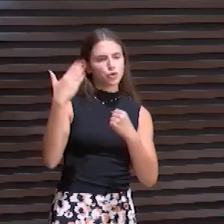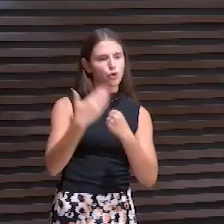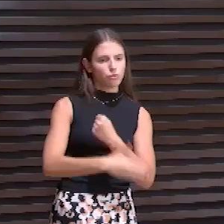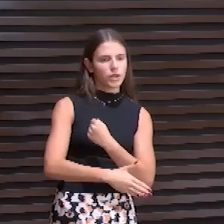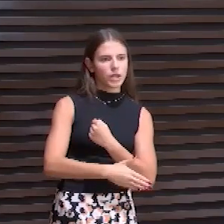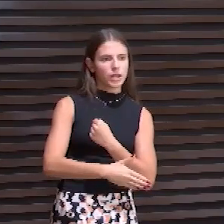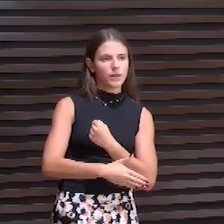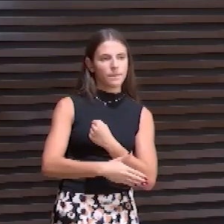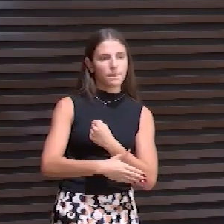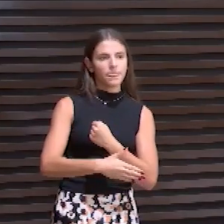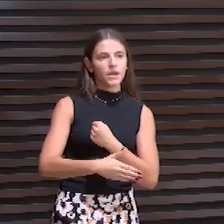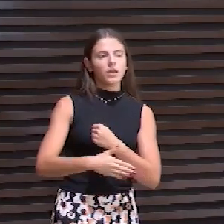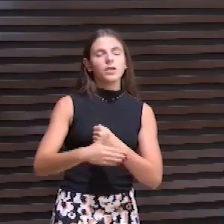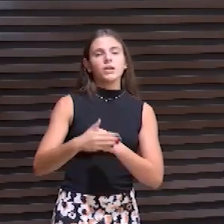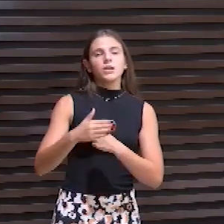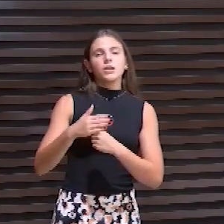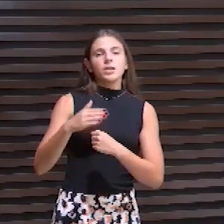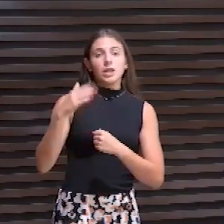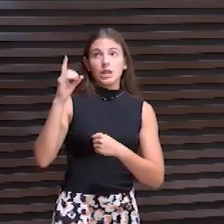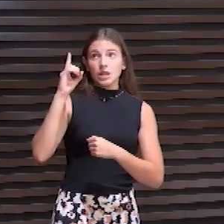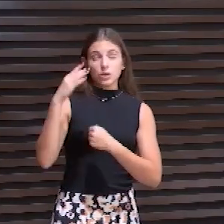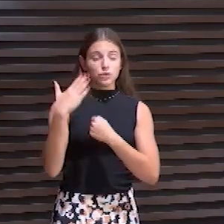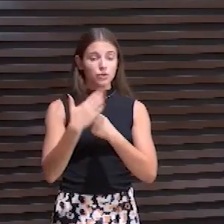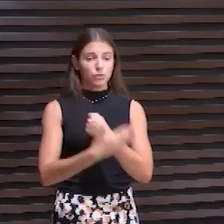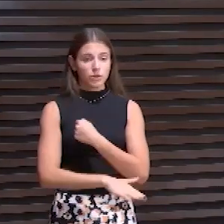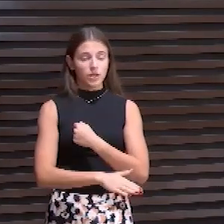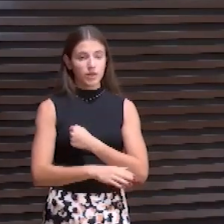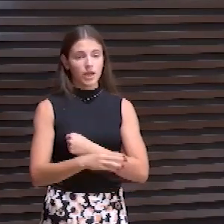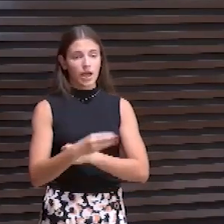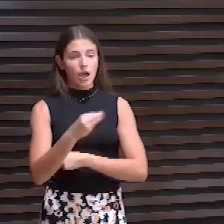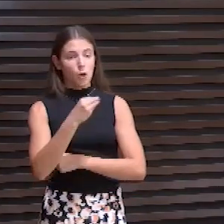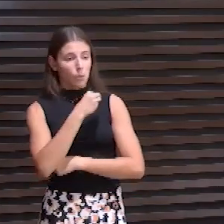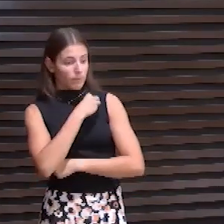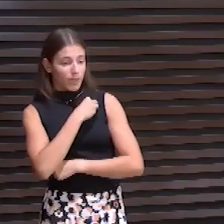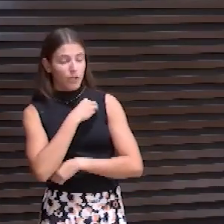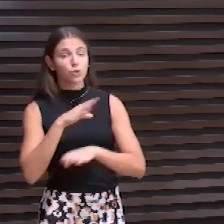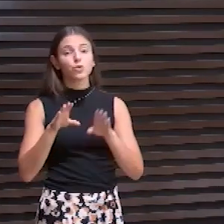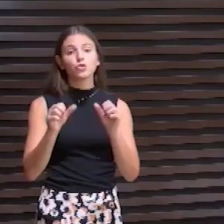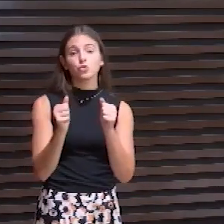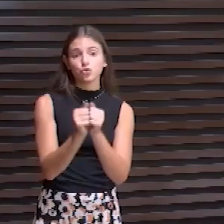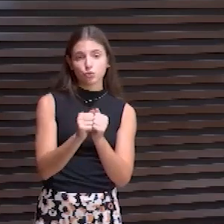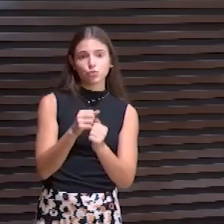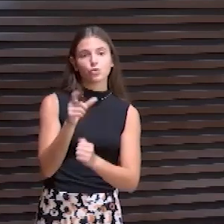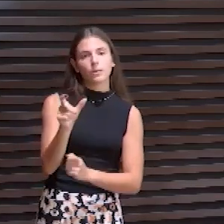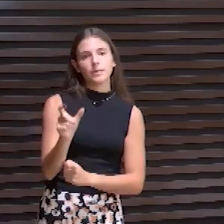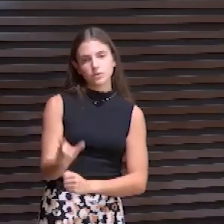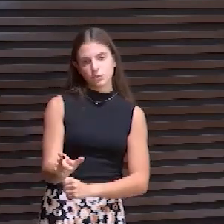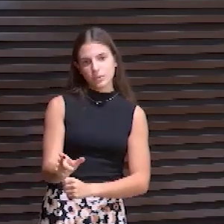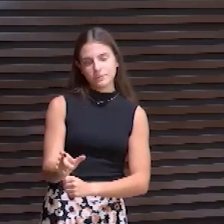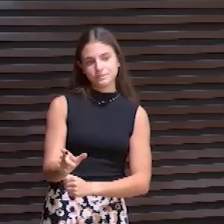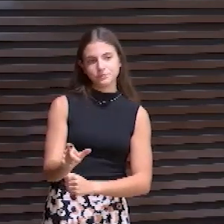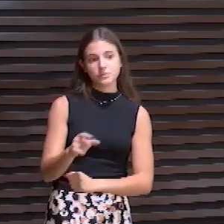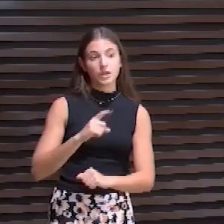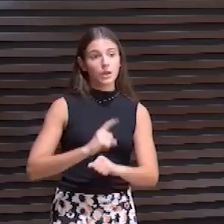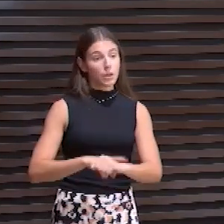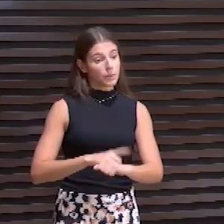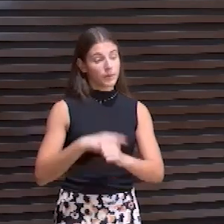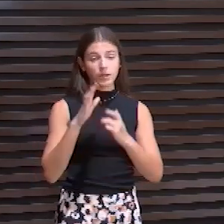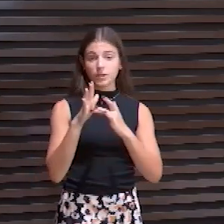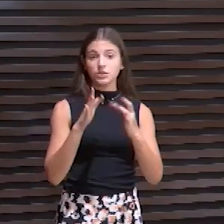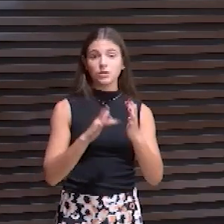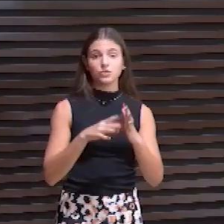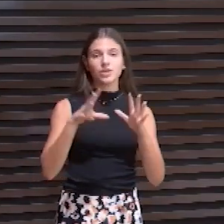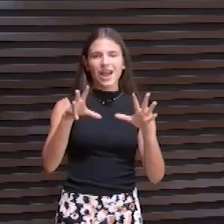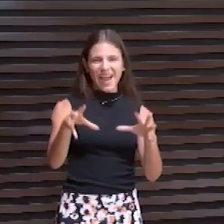pecador lá? Infelizmente ele vai jogar o pecador lá, não vai jogar o pecado lá. Quando Jesus atraiu os nossos